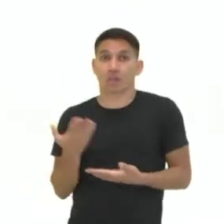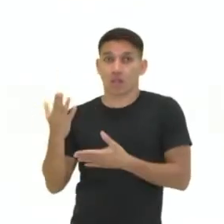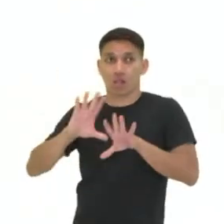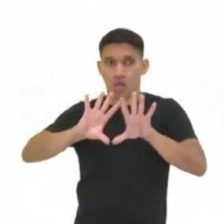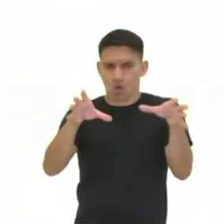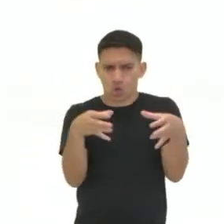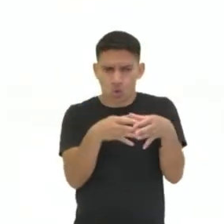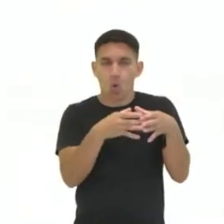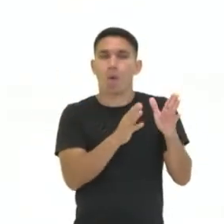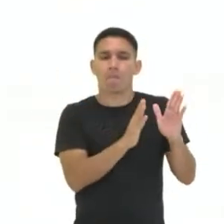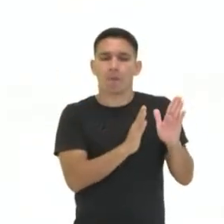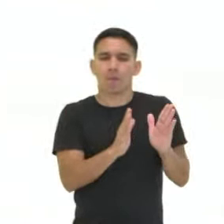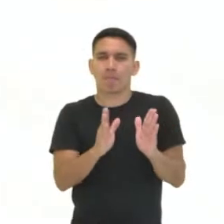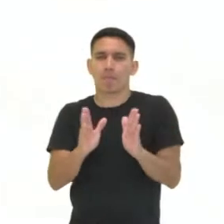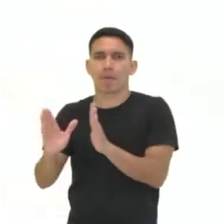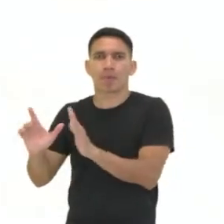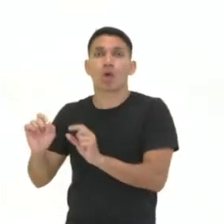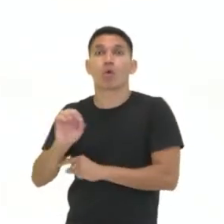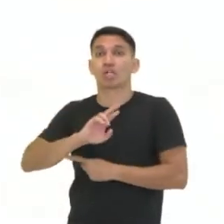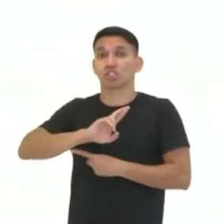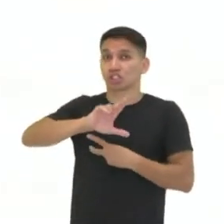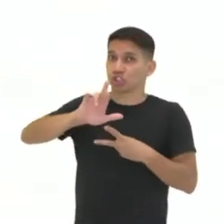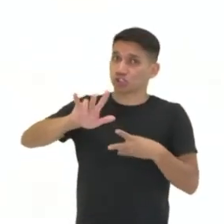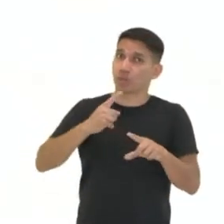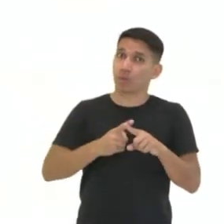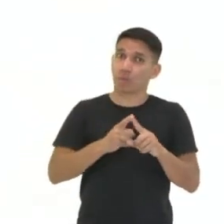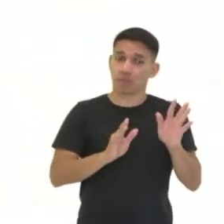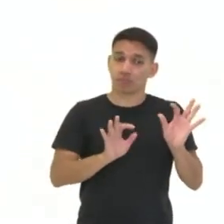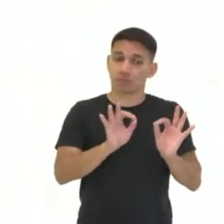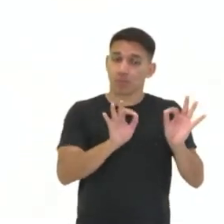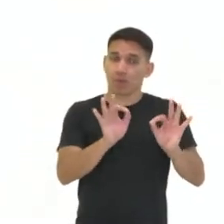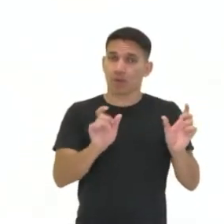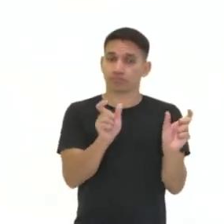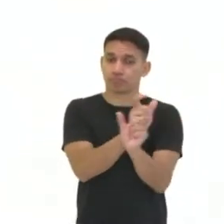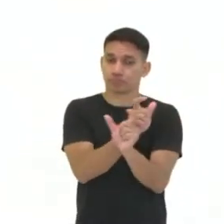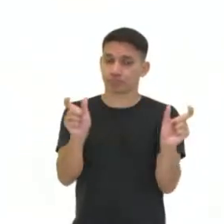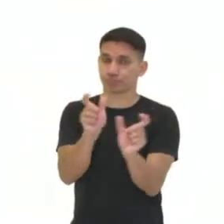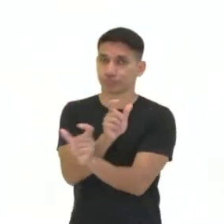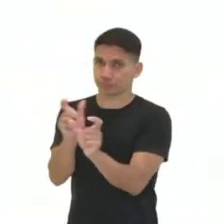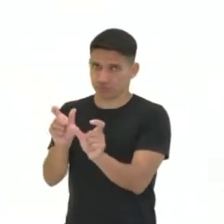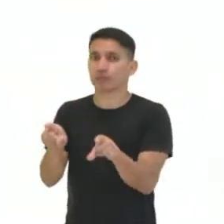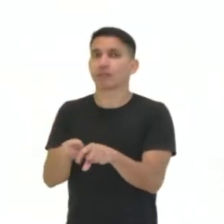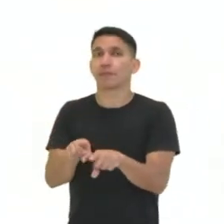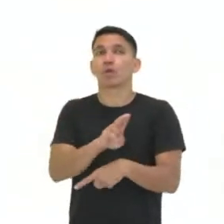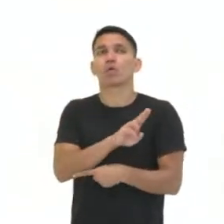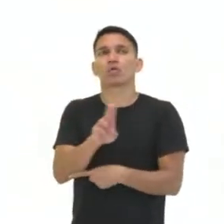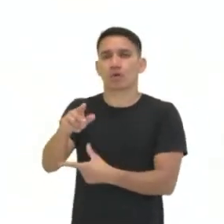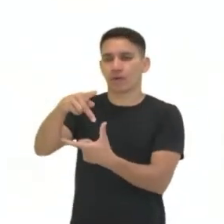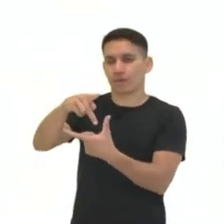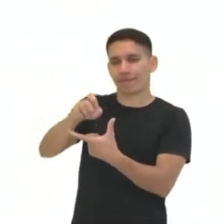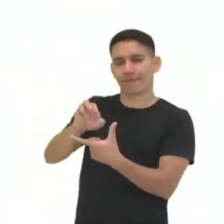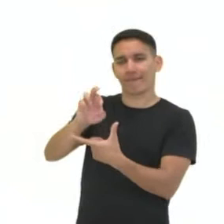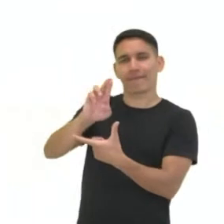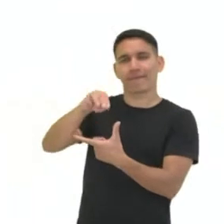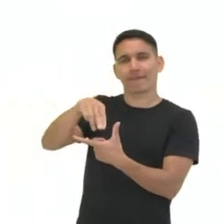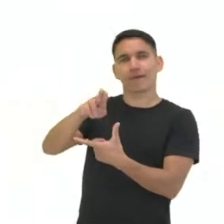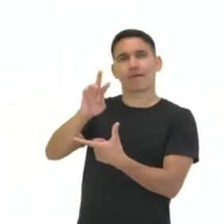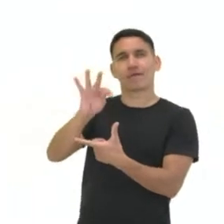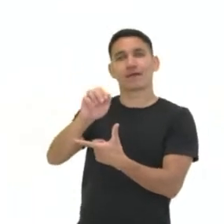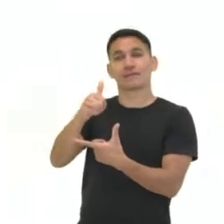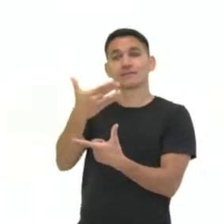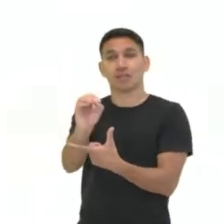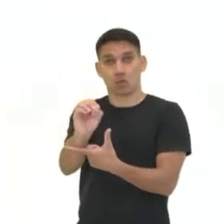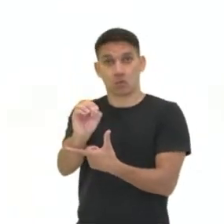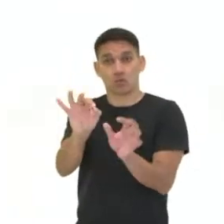agrupamento ordenado, que ele difere pela ordem, certo? Recebe o nome de permutação